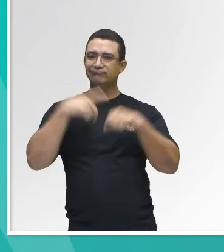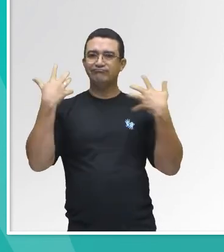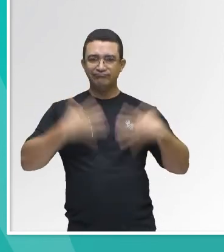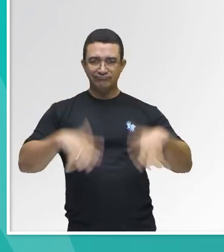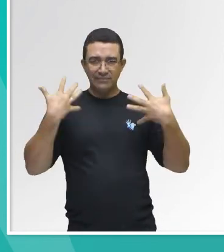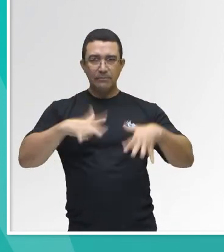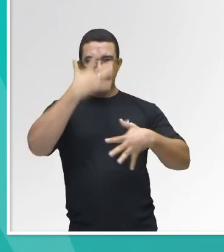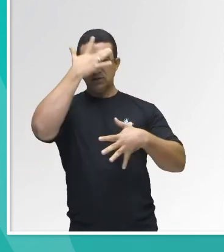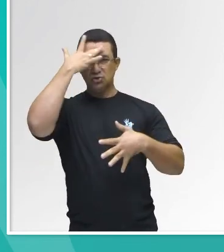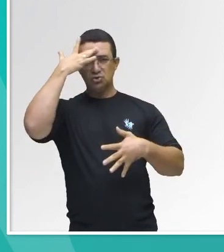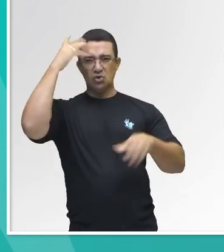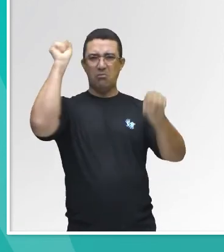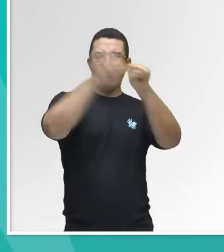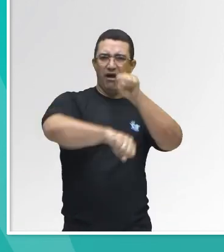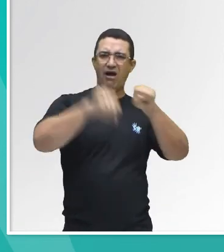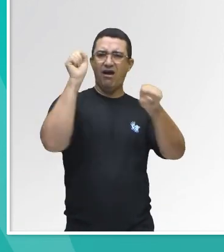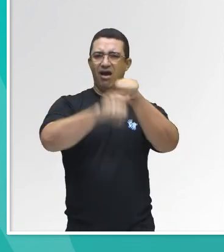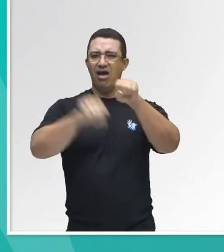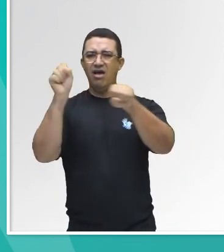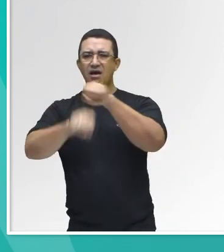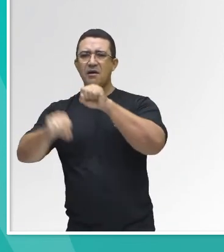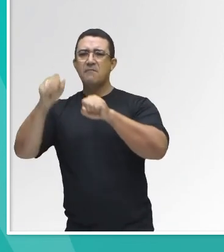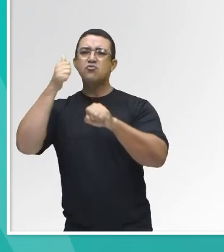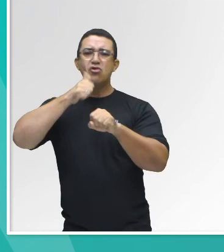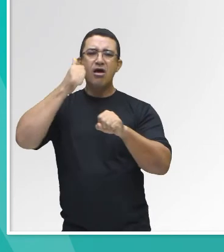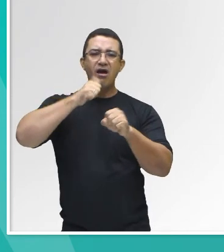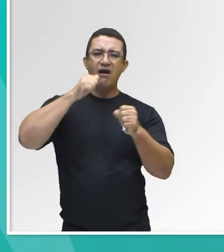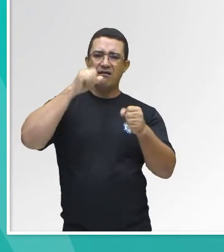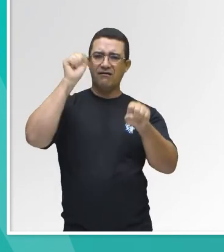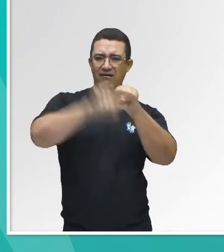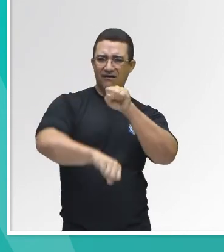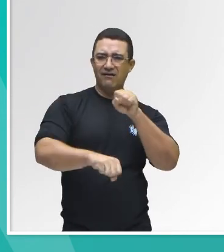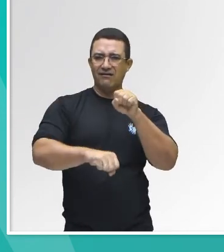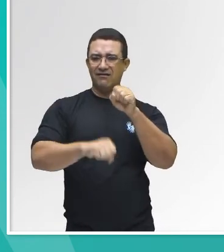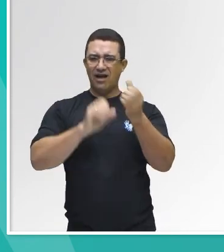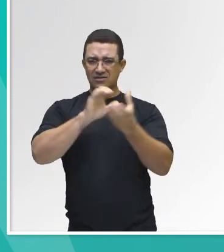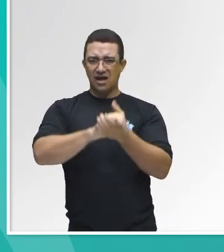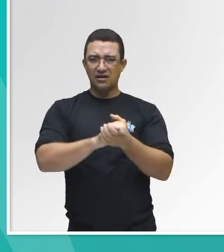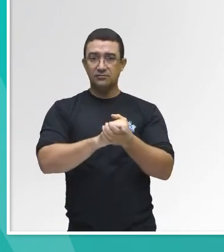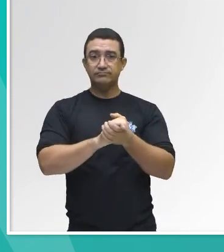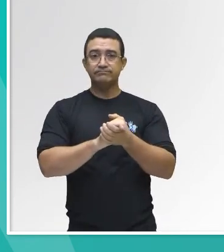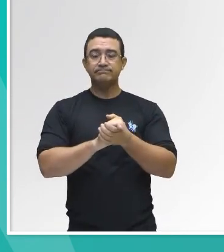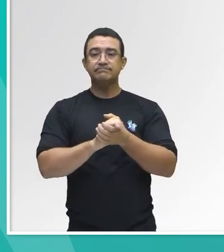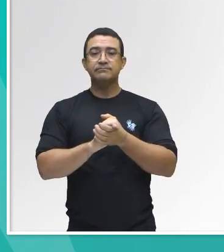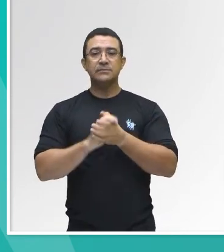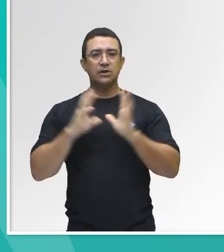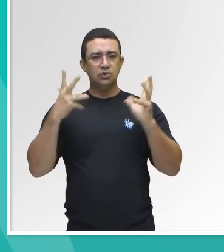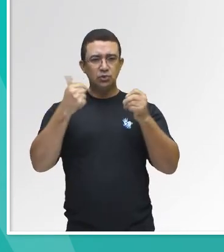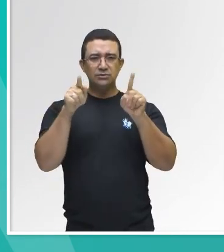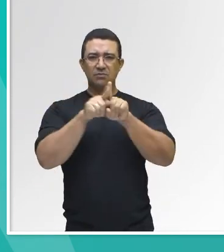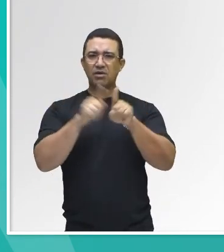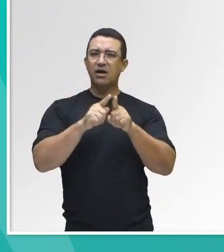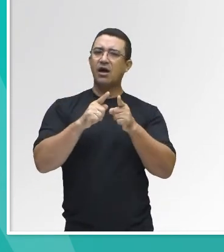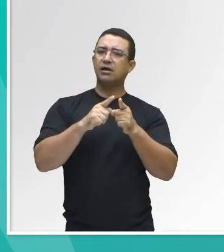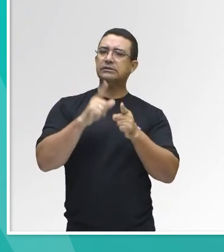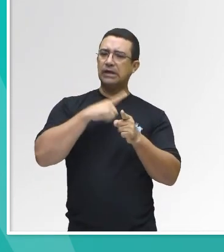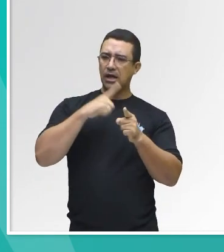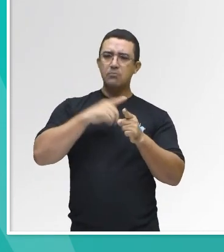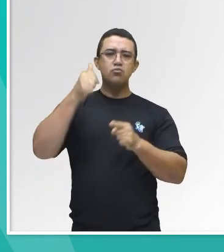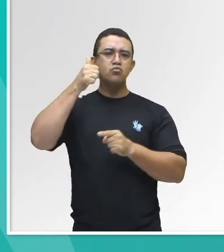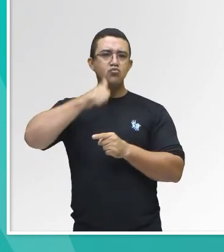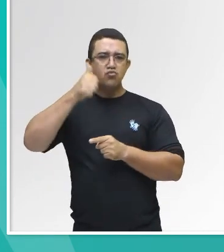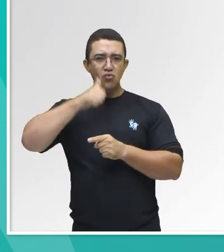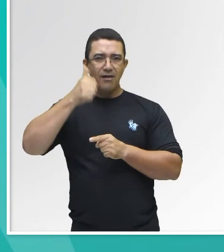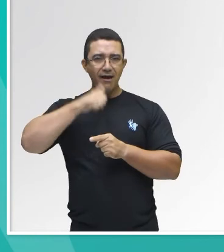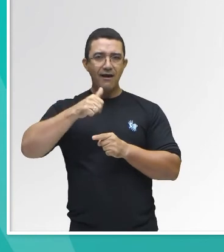maltrato entre casais. E ele segue, sobretudo hacia las mujeres. Por isso,